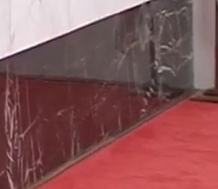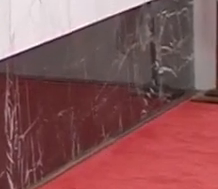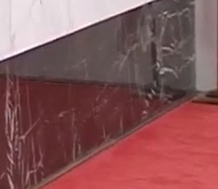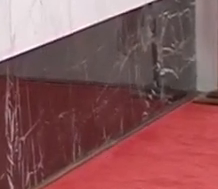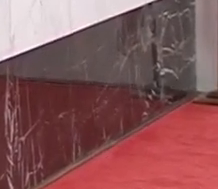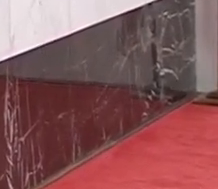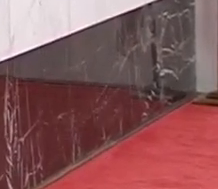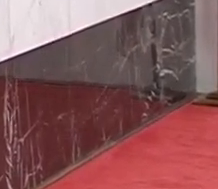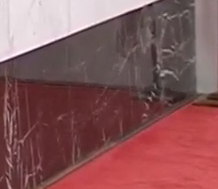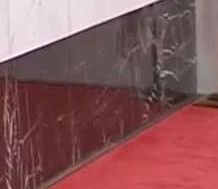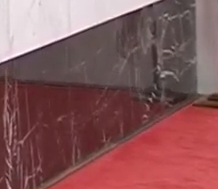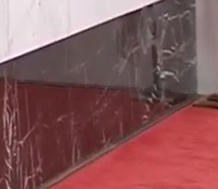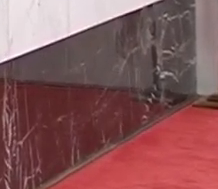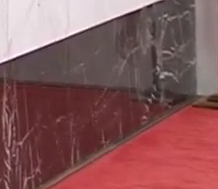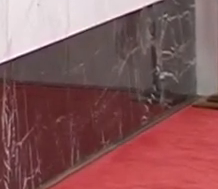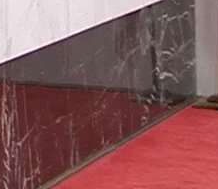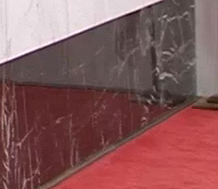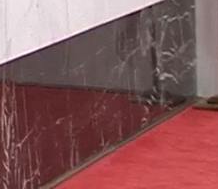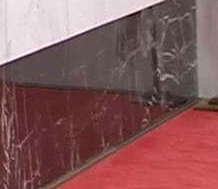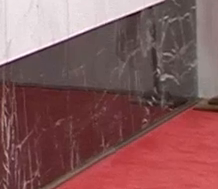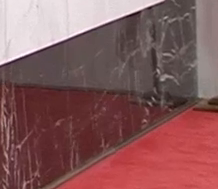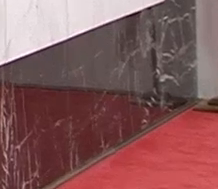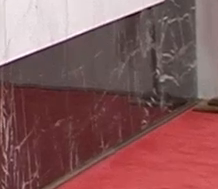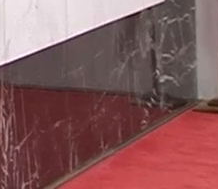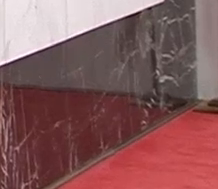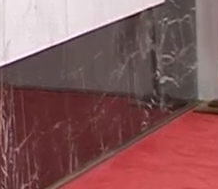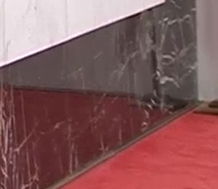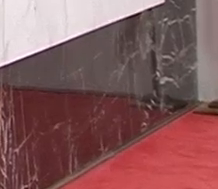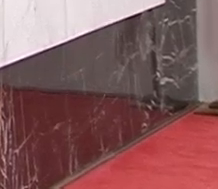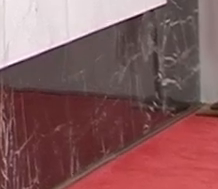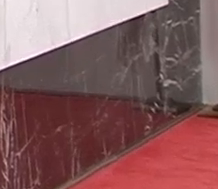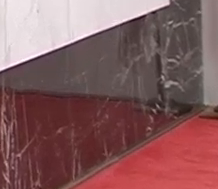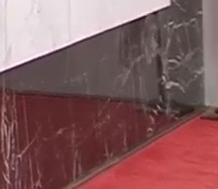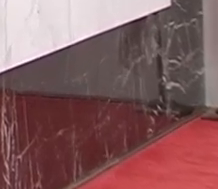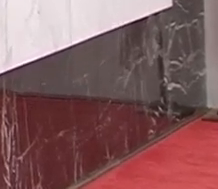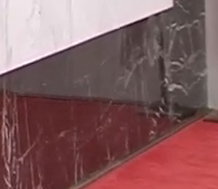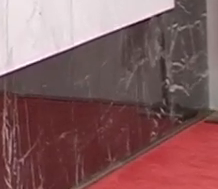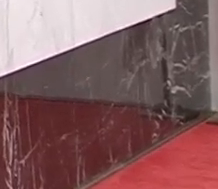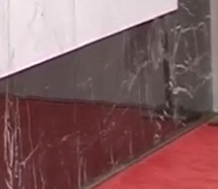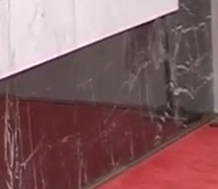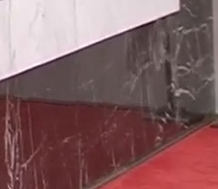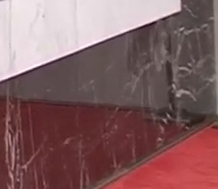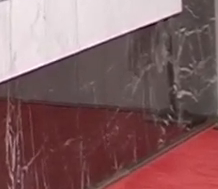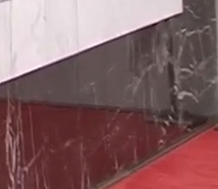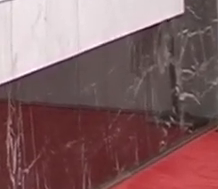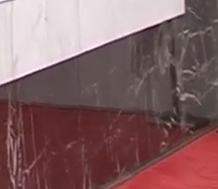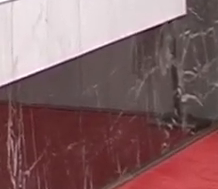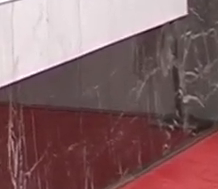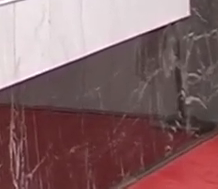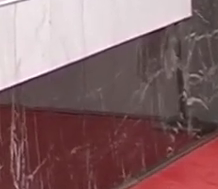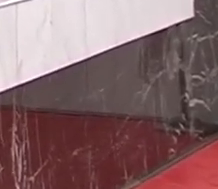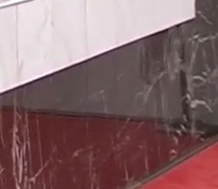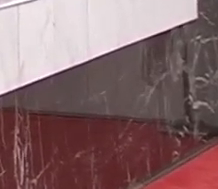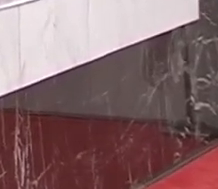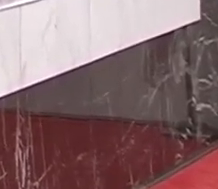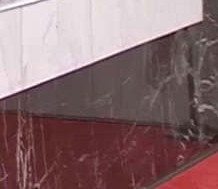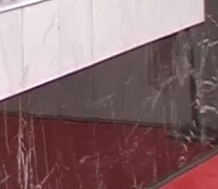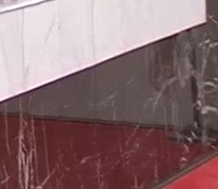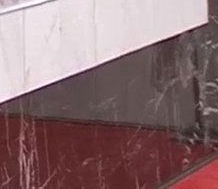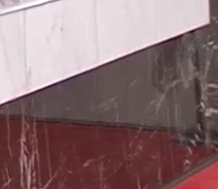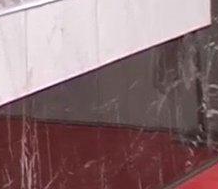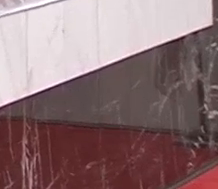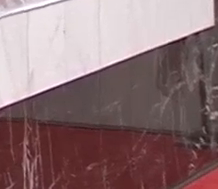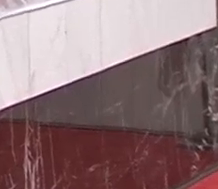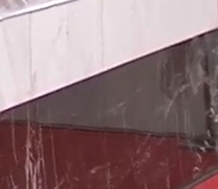quem estendo minha Saudações aos demais membros da mesa saúde a cada